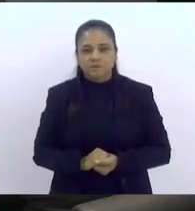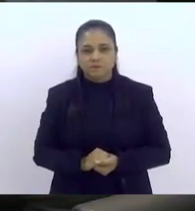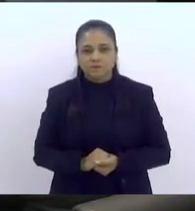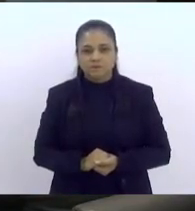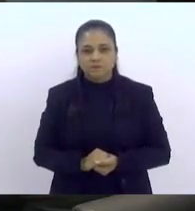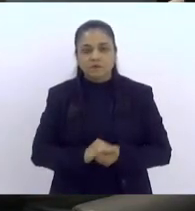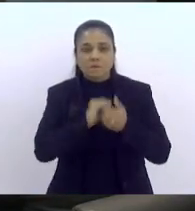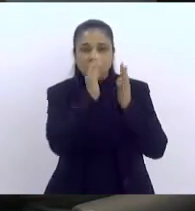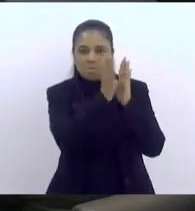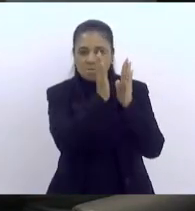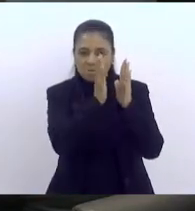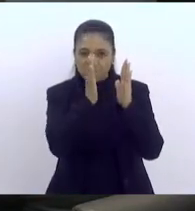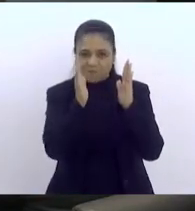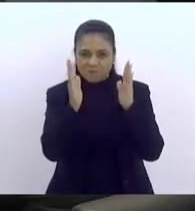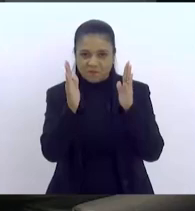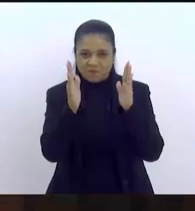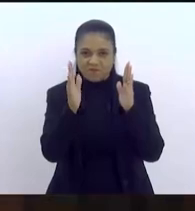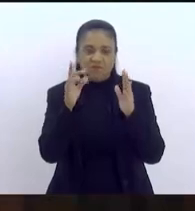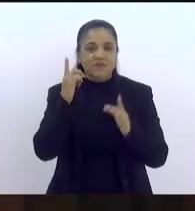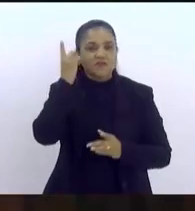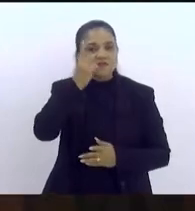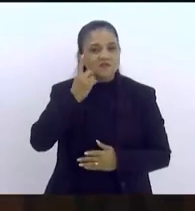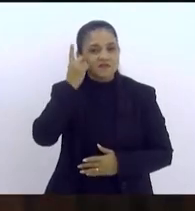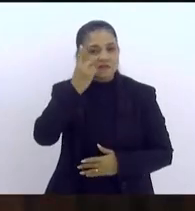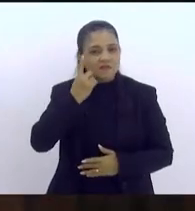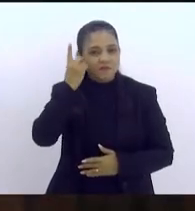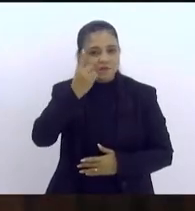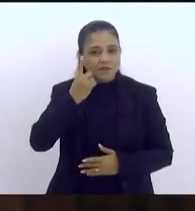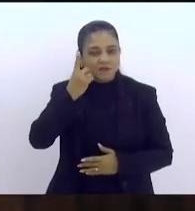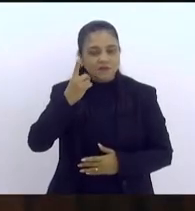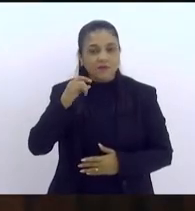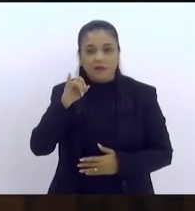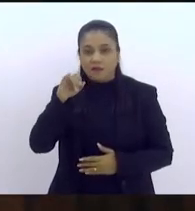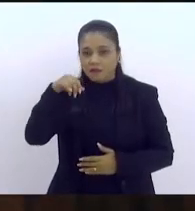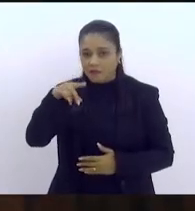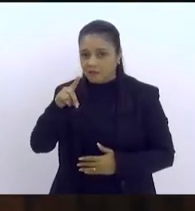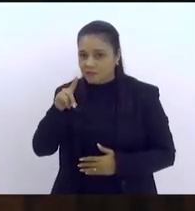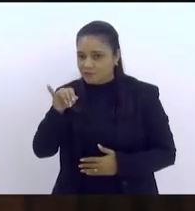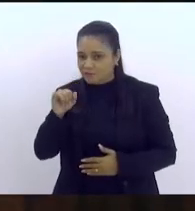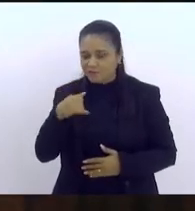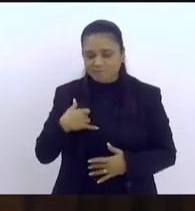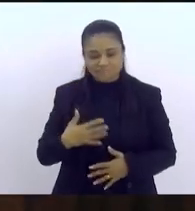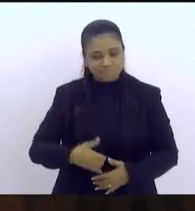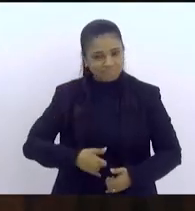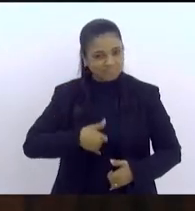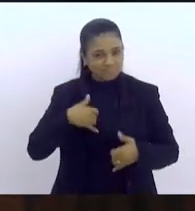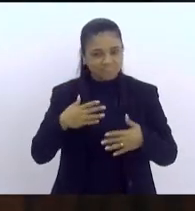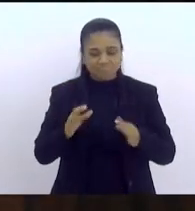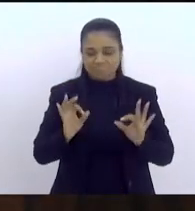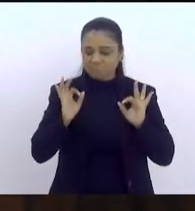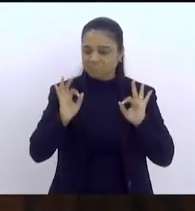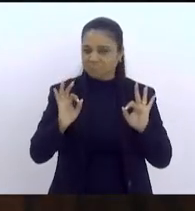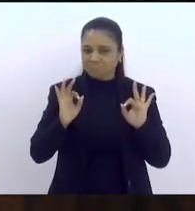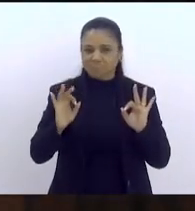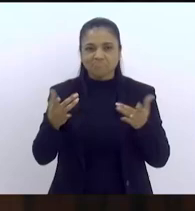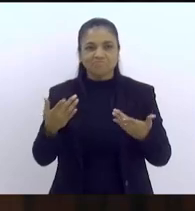Pela ordem, nossa nobre deputada Índia Armelau, sempre elegante, Índia.